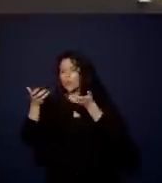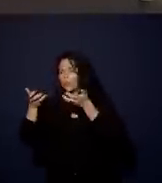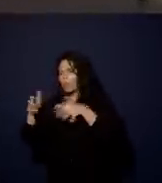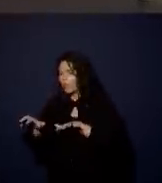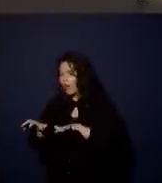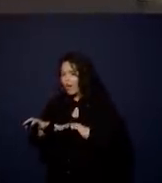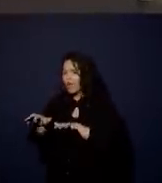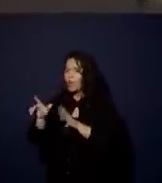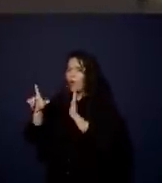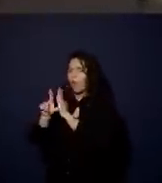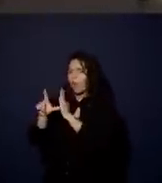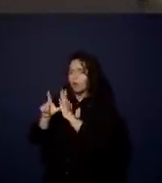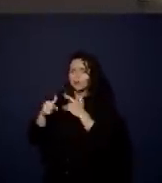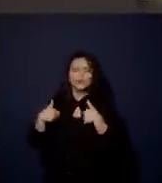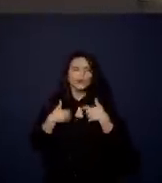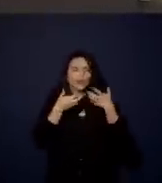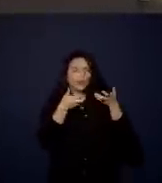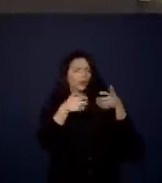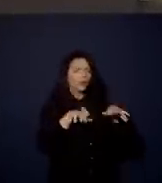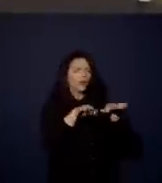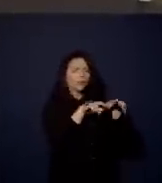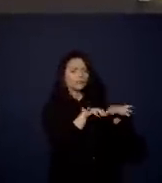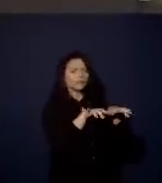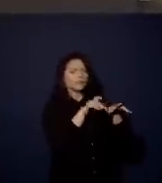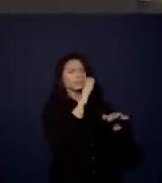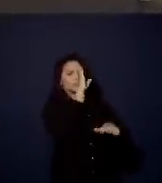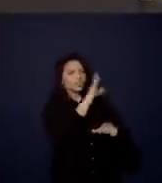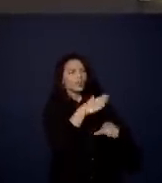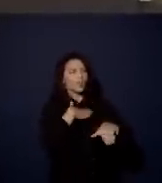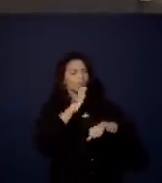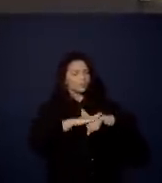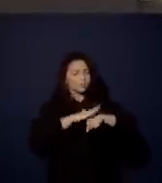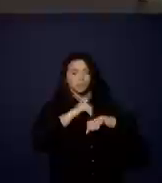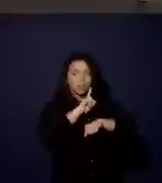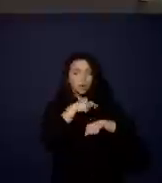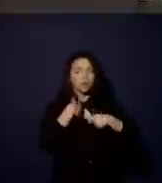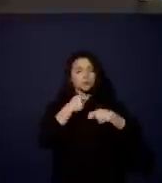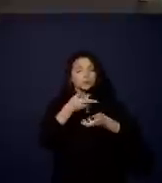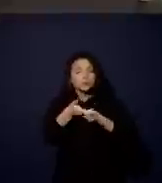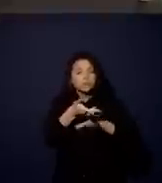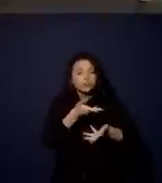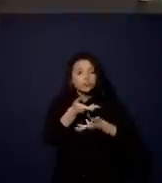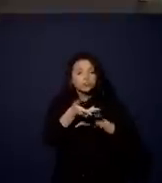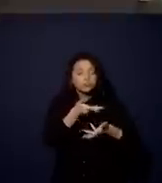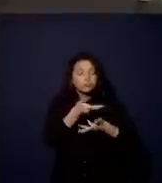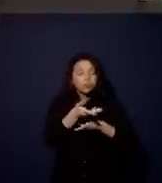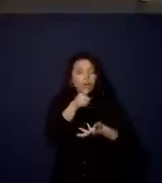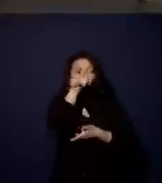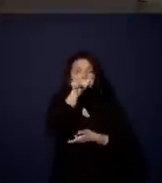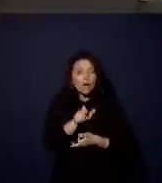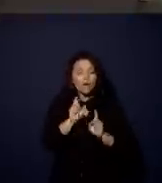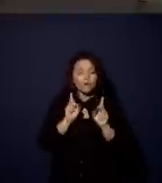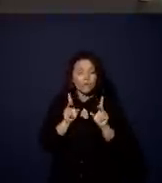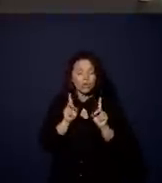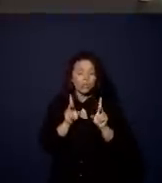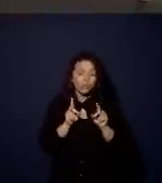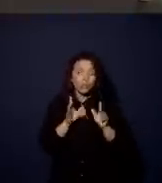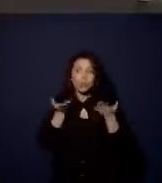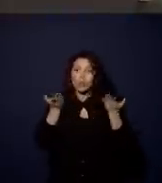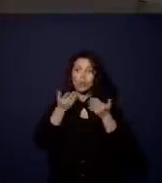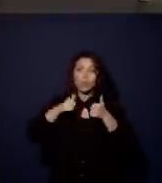tá na casa dele mas ele quer interagir com alguém então a gente vê esse reequilíbrio acontecendo